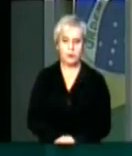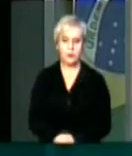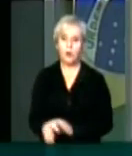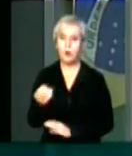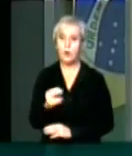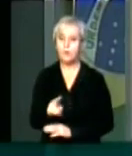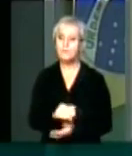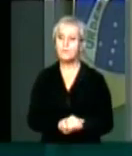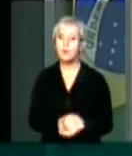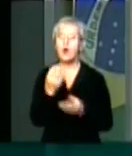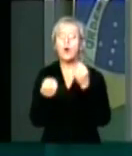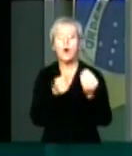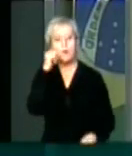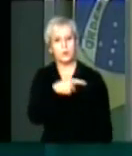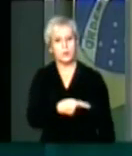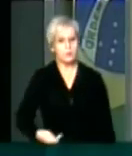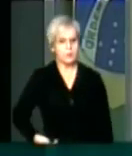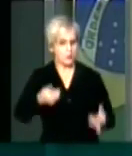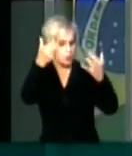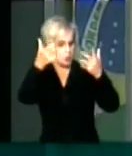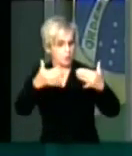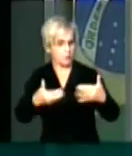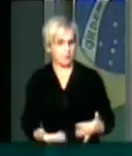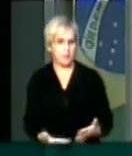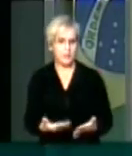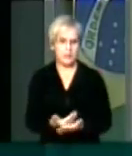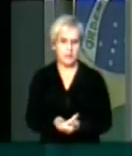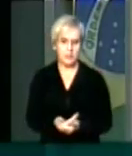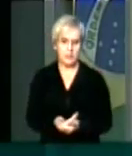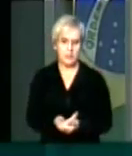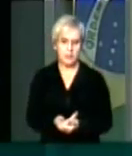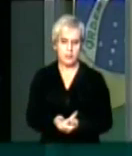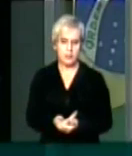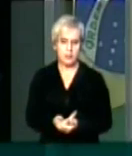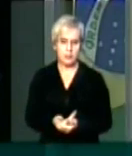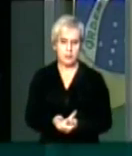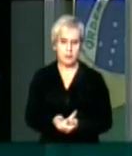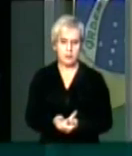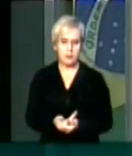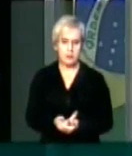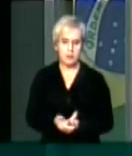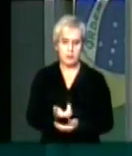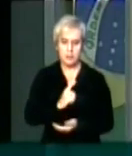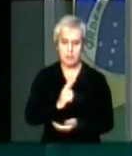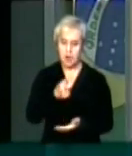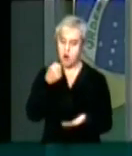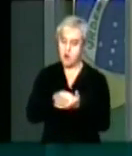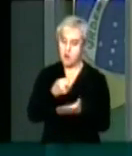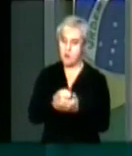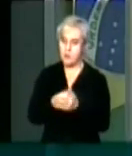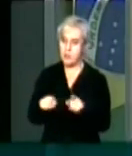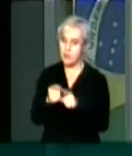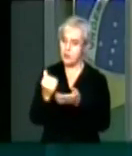Ou como que ela justifica o slogan da Pátria Educadora, onde ela está contingenciando e